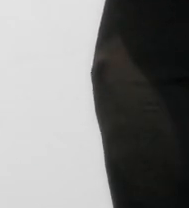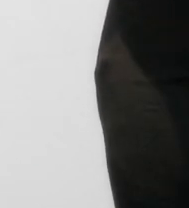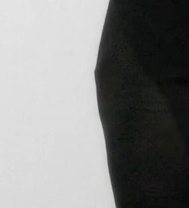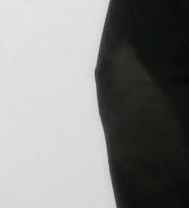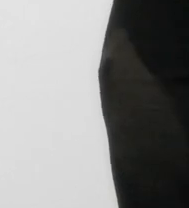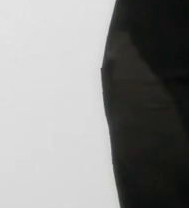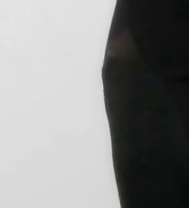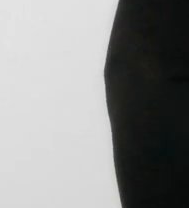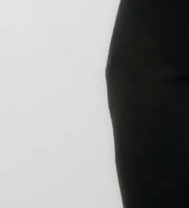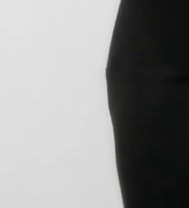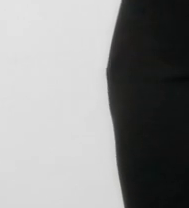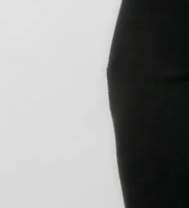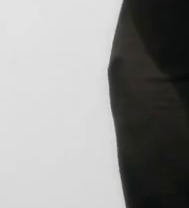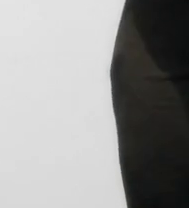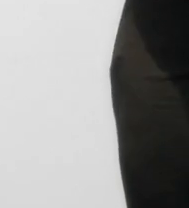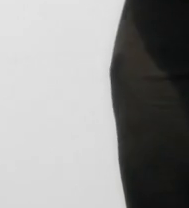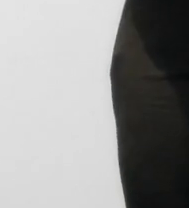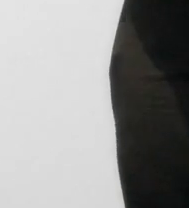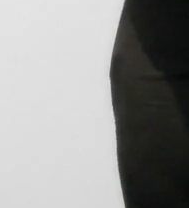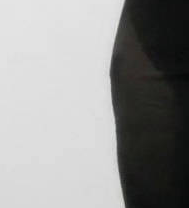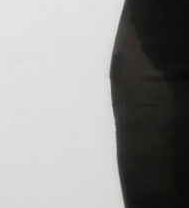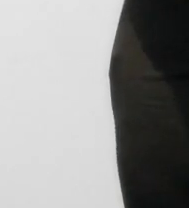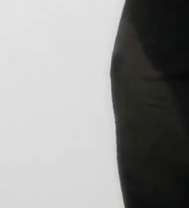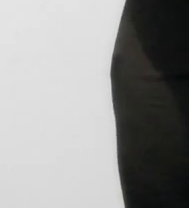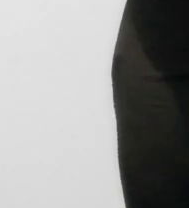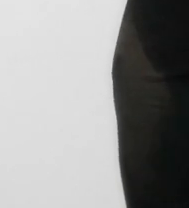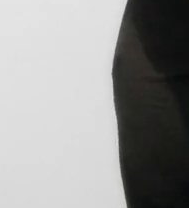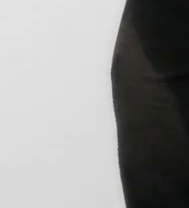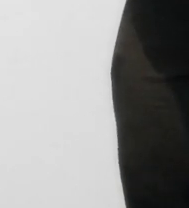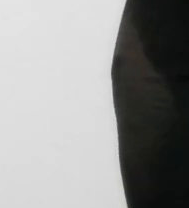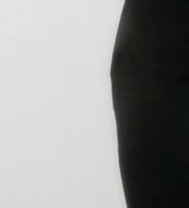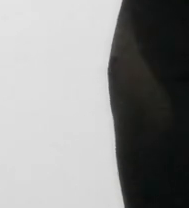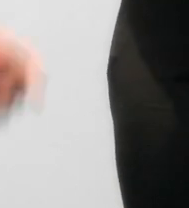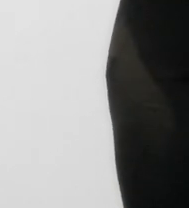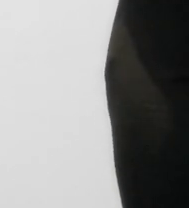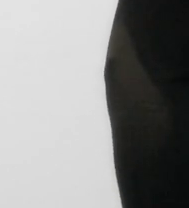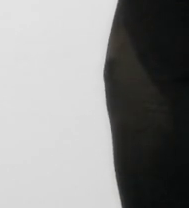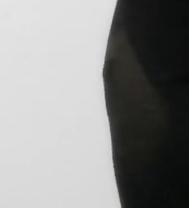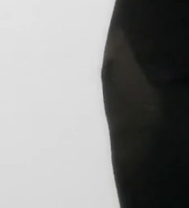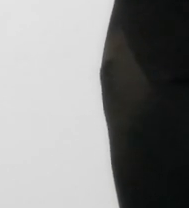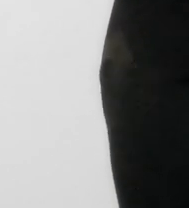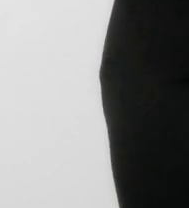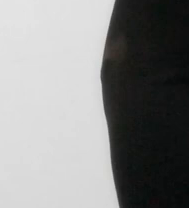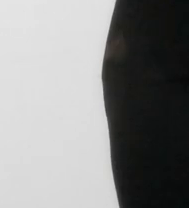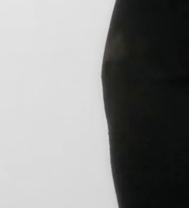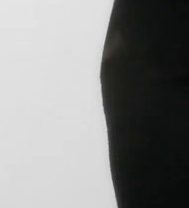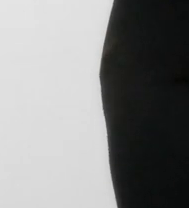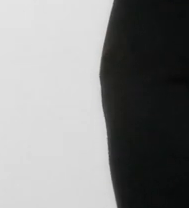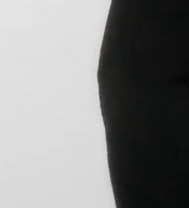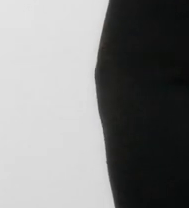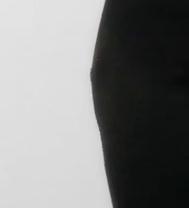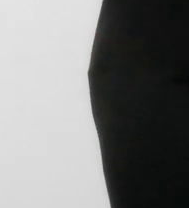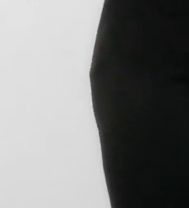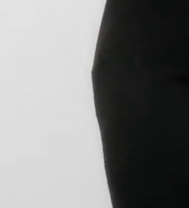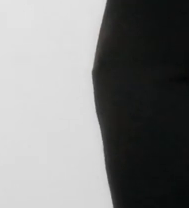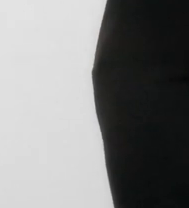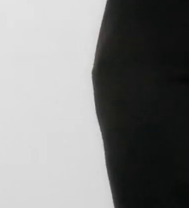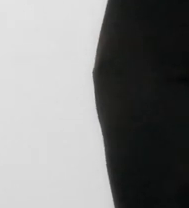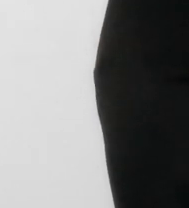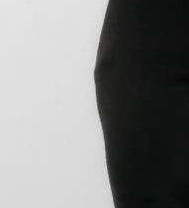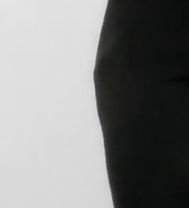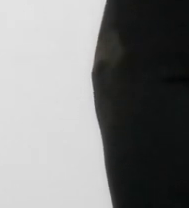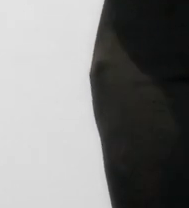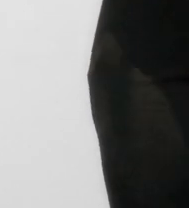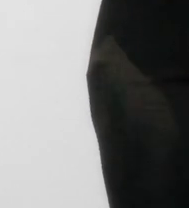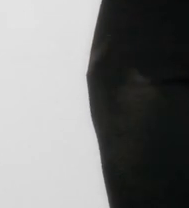pago os terapeutas os terapeutas não estão vinculados à operadora de plano de saúde que demora às vezes 120 dias para